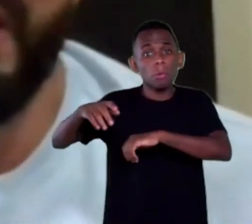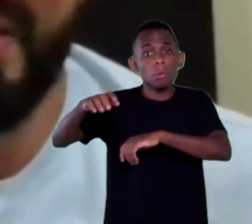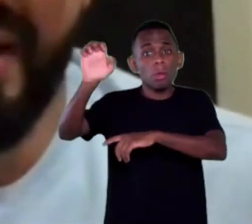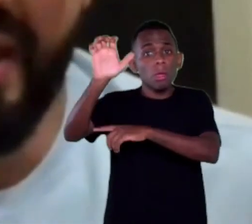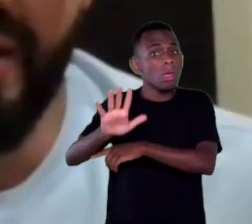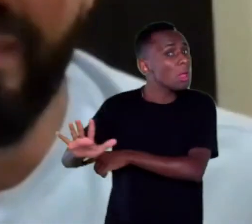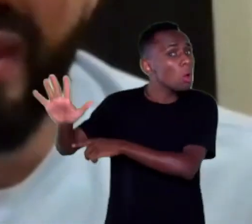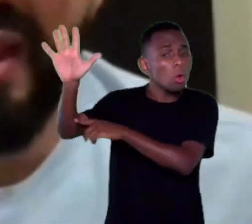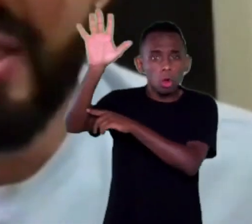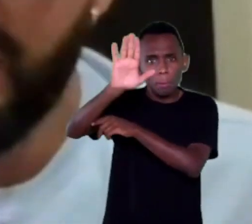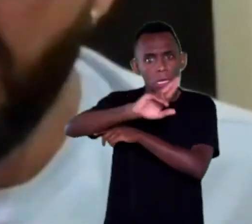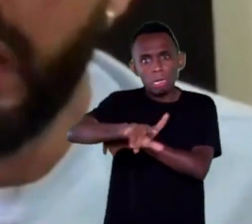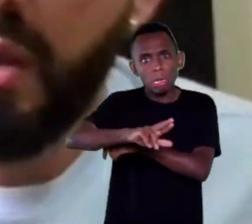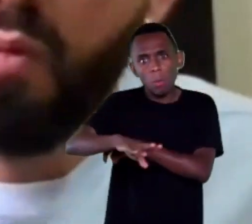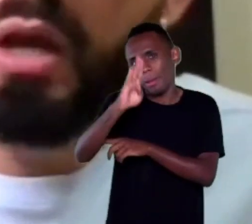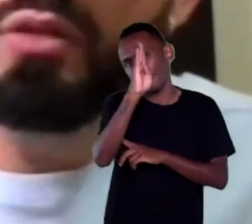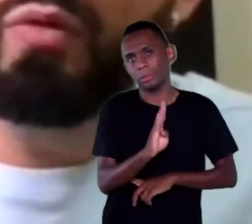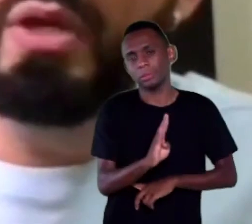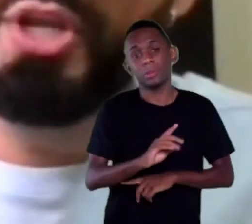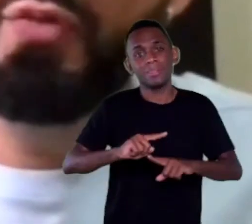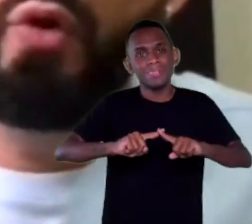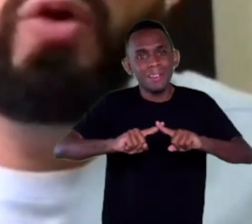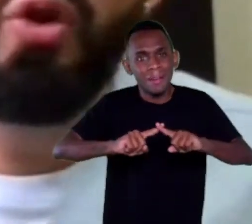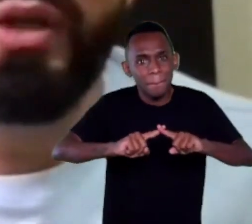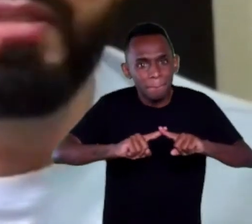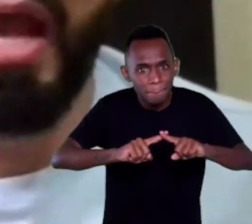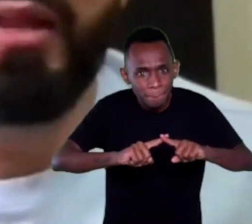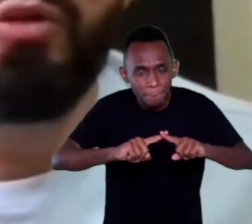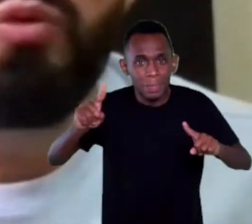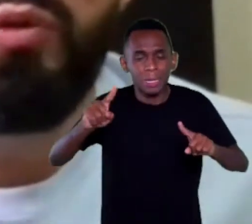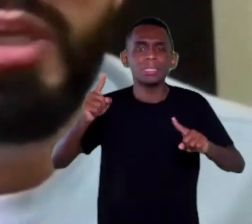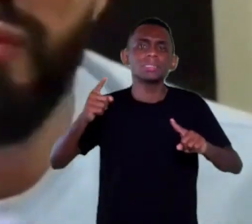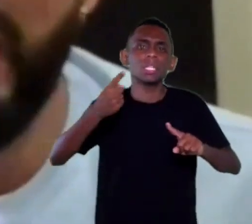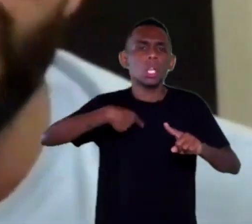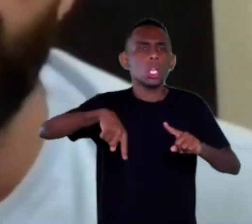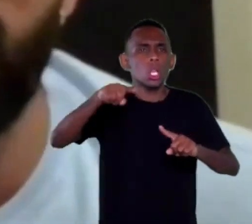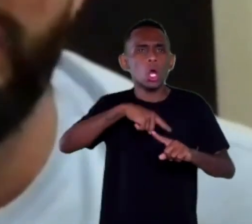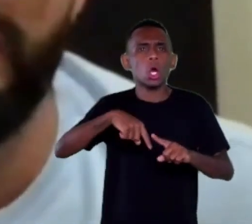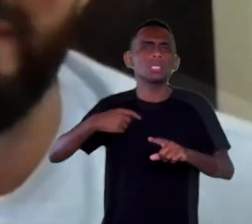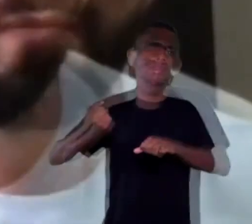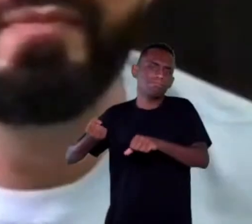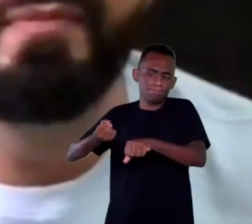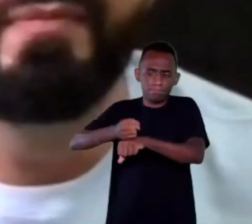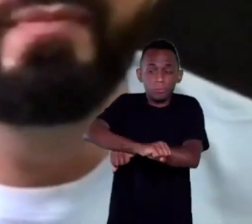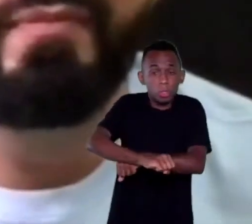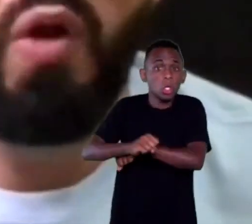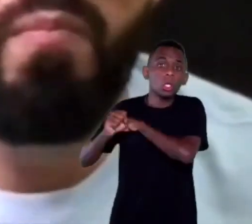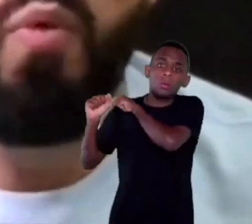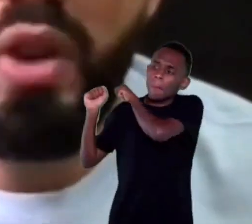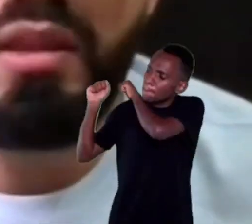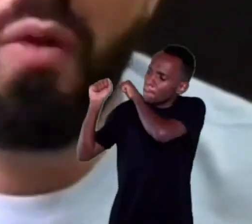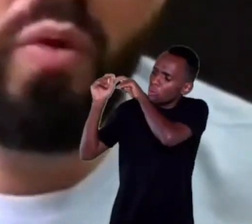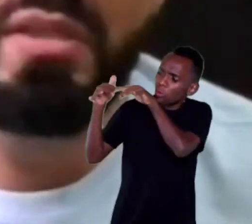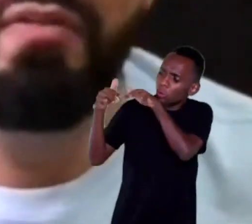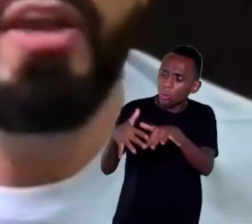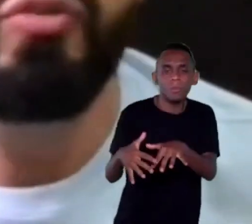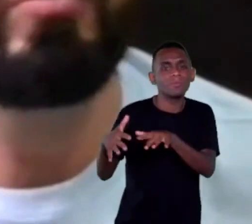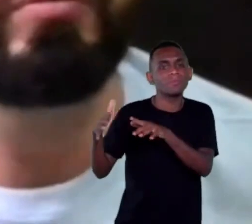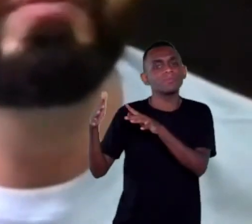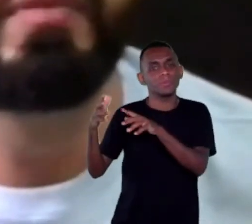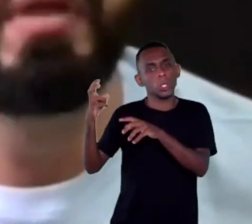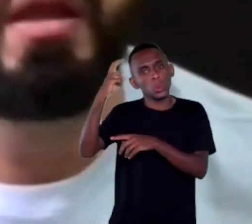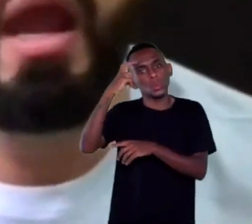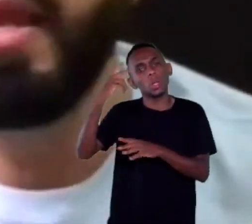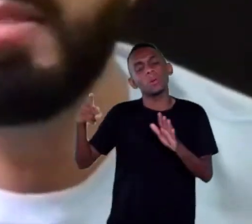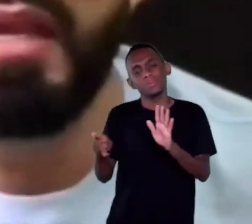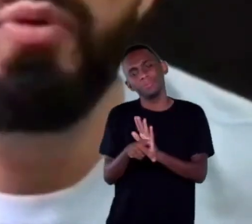ele não é brasileiro. Só que quando a gente foi colonizado, tudo isso veio junto. Então, muita coisa veio